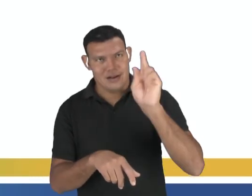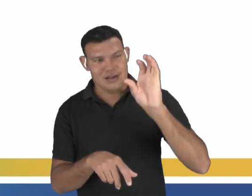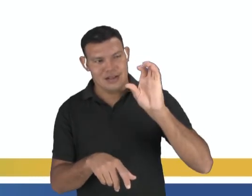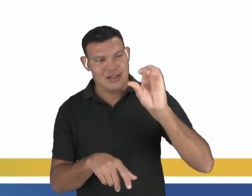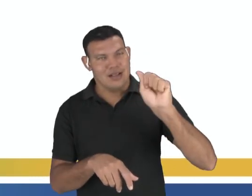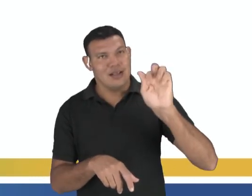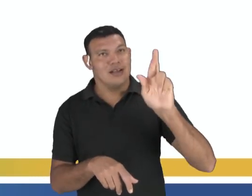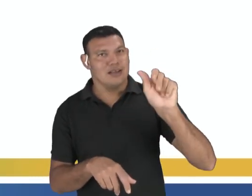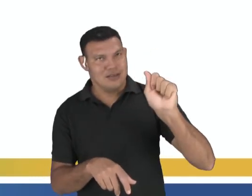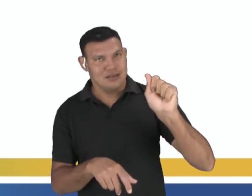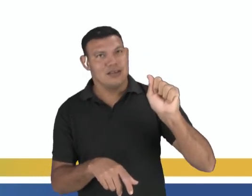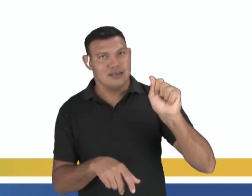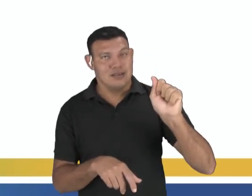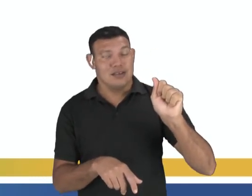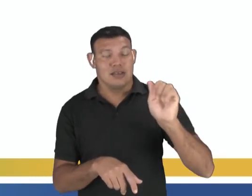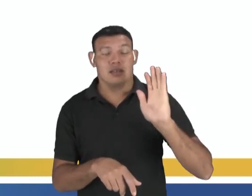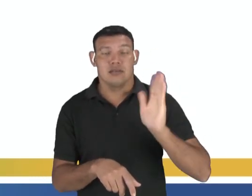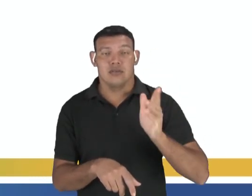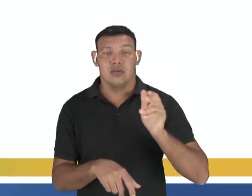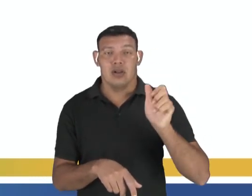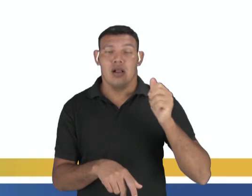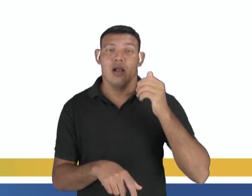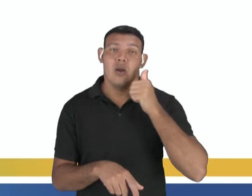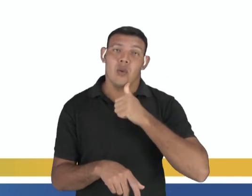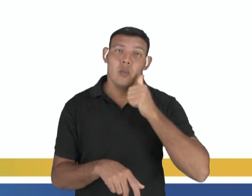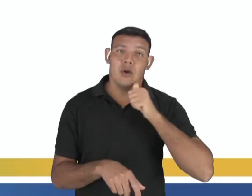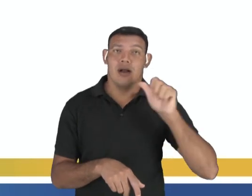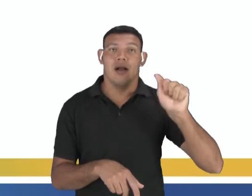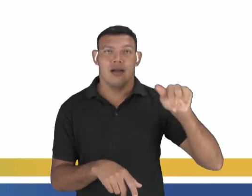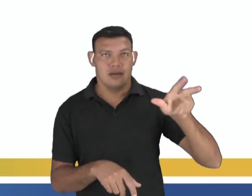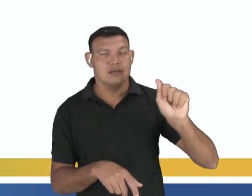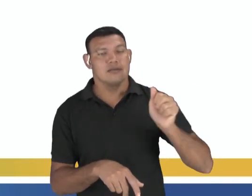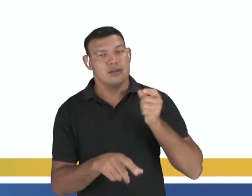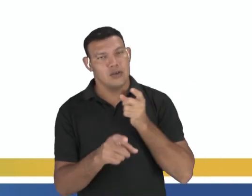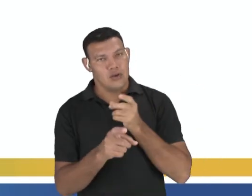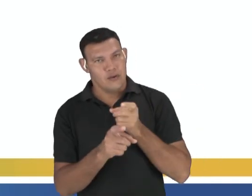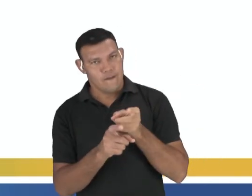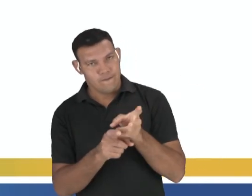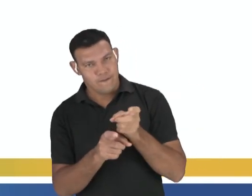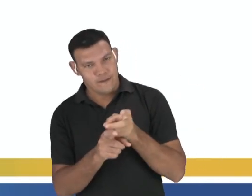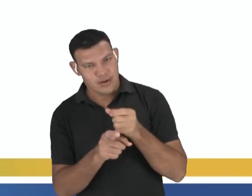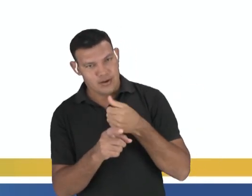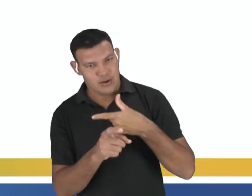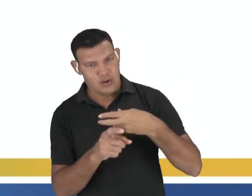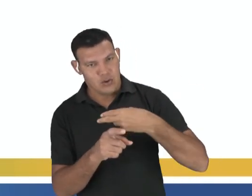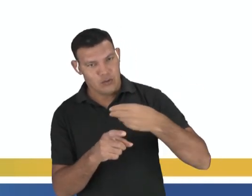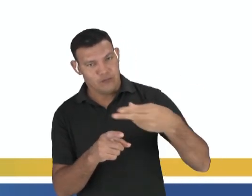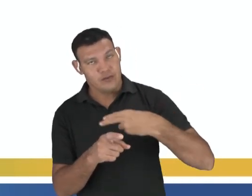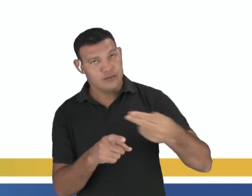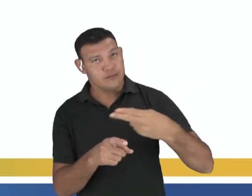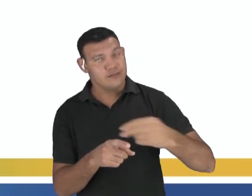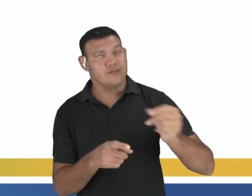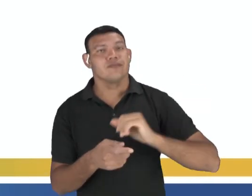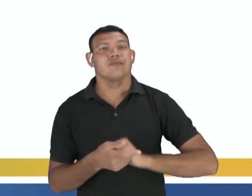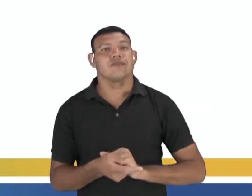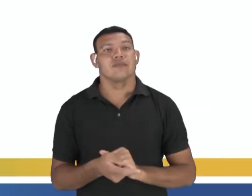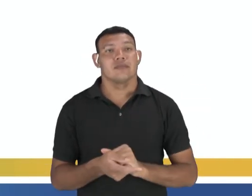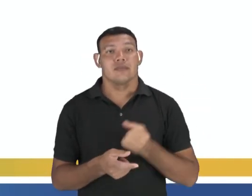saiu cara 4 vezes. E cara é a moeda que ela escolheu, né? A face que ela escolheu. Agora,